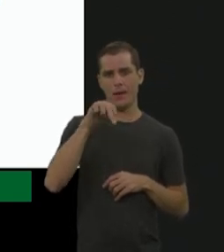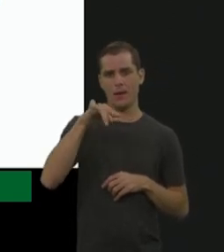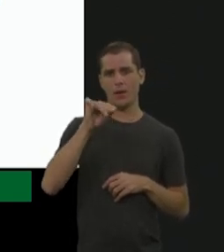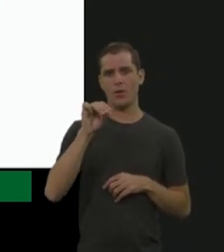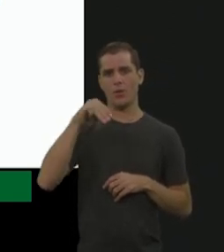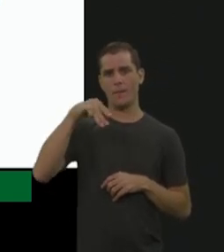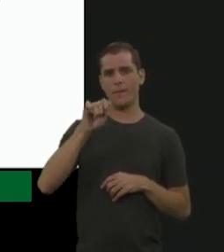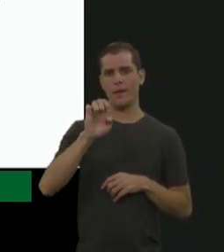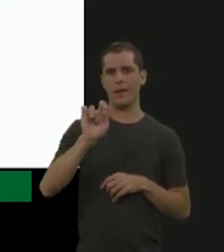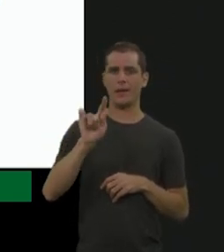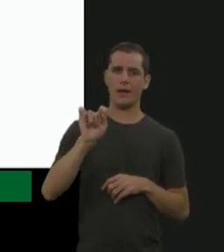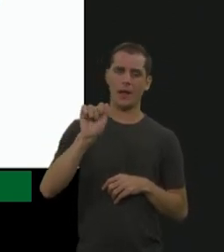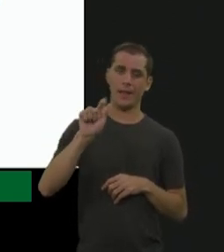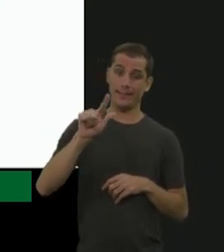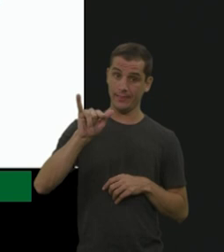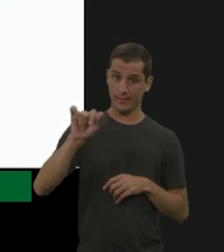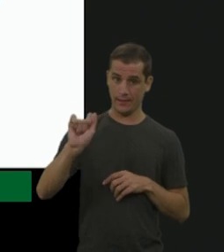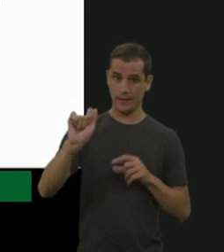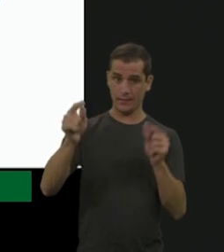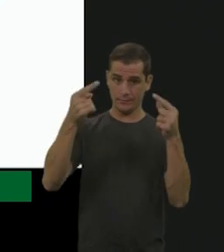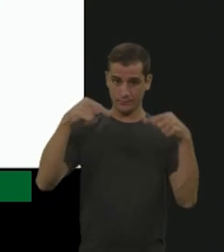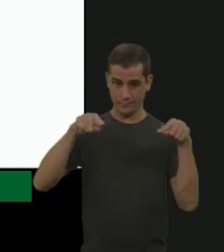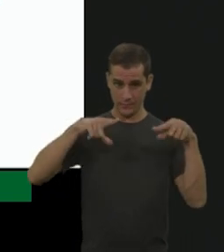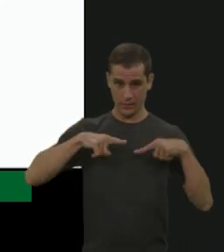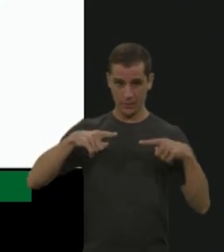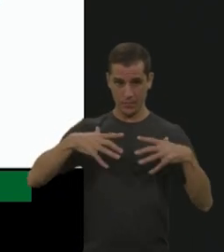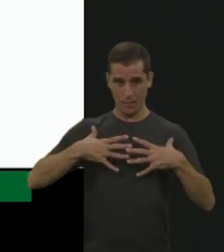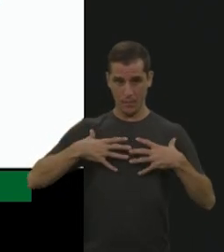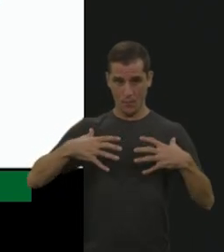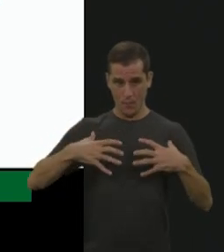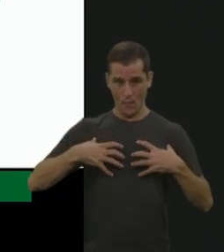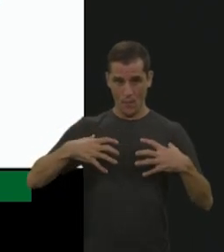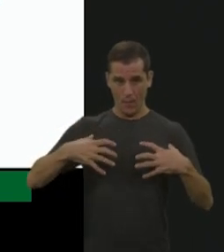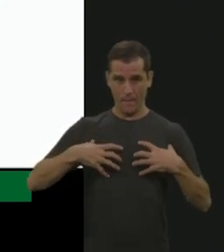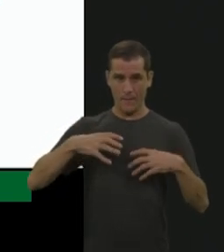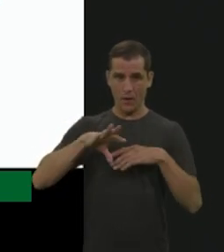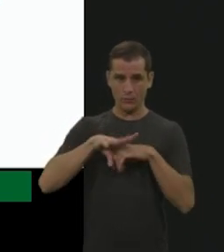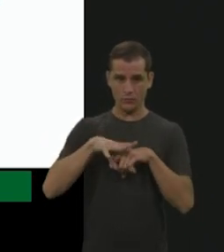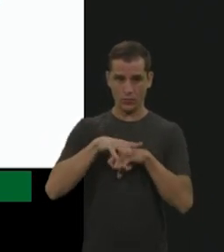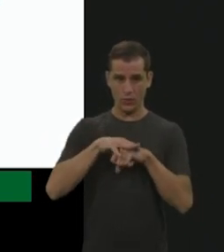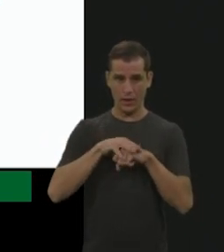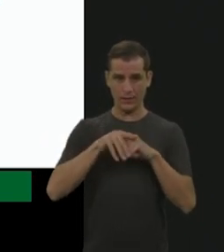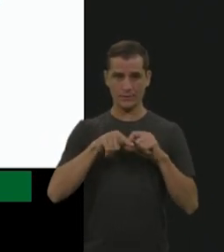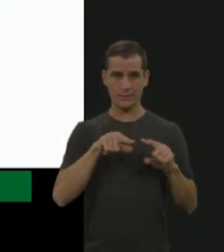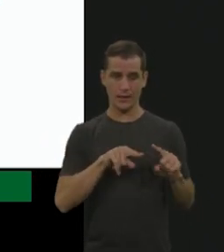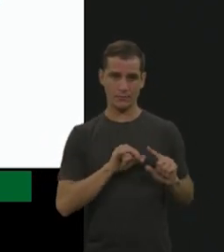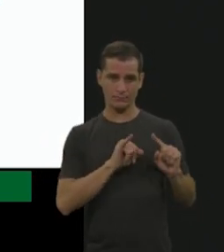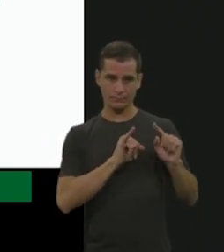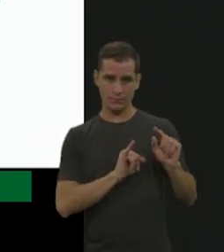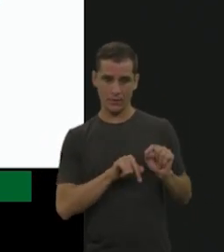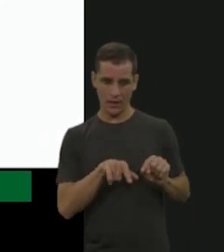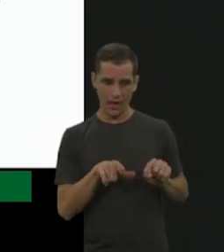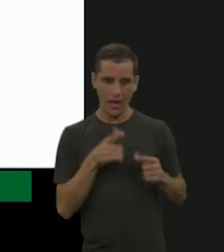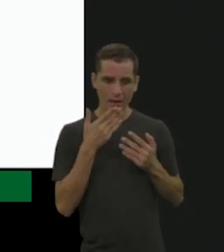nervoso central, né? Como a outra. Só que a outra é tão grave, coitado, que a criança não consegue crescer muito, né? Esse aqui a criança já fica um pouco